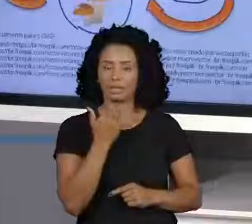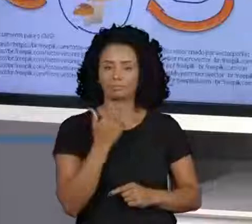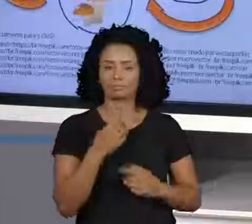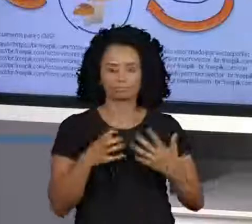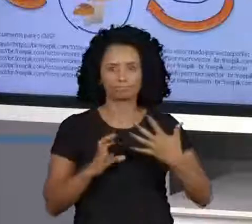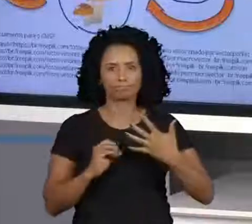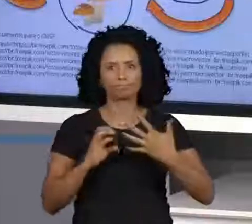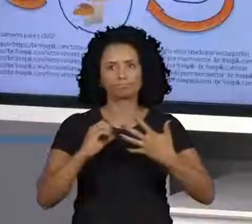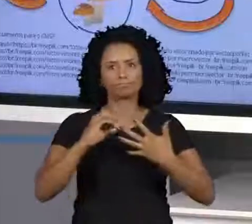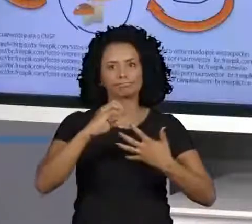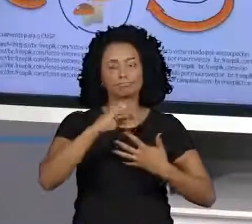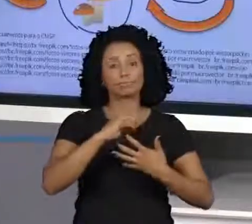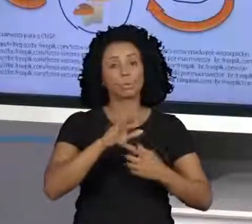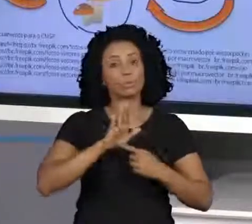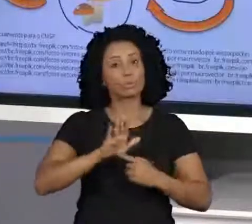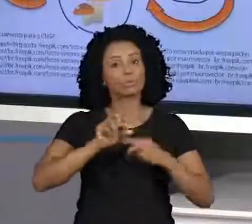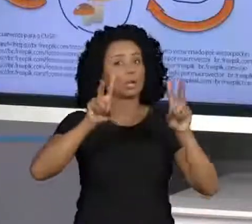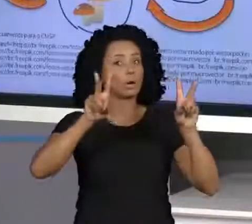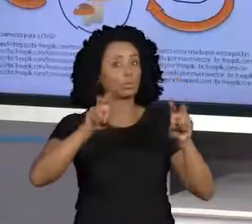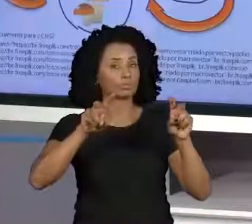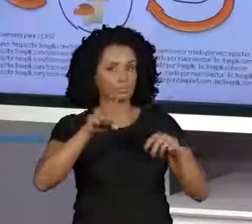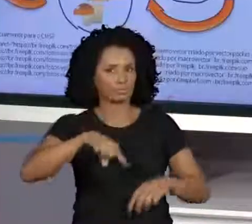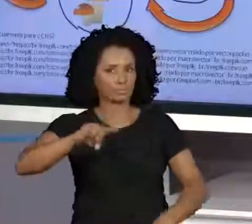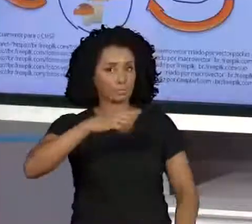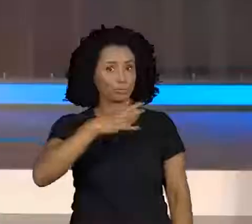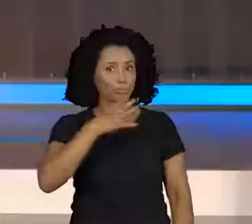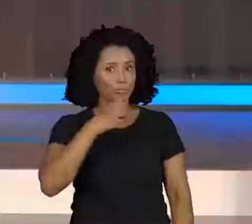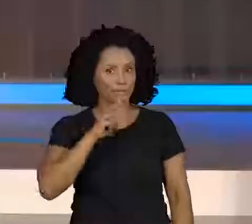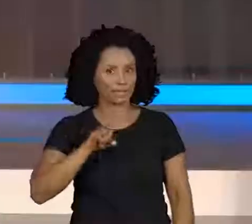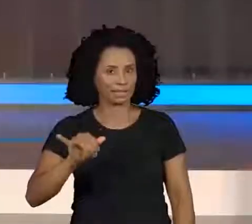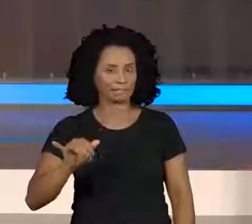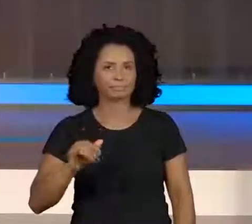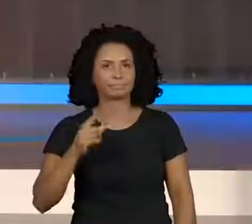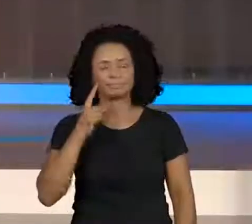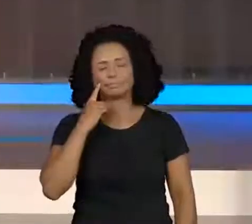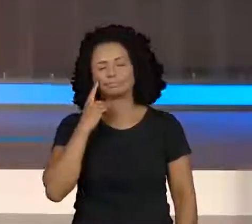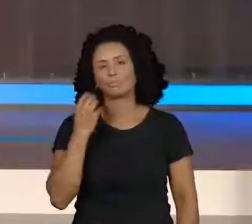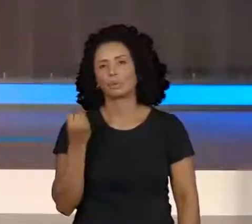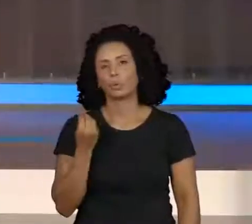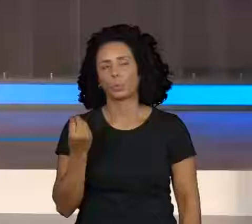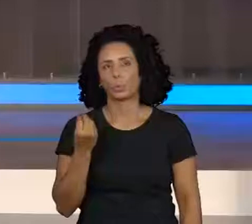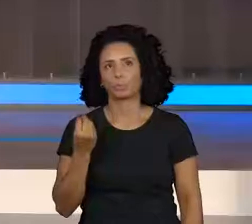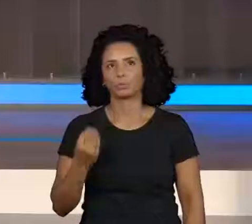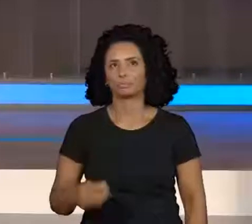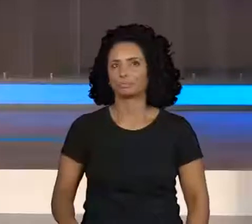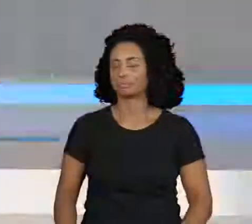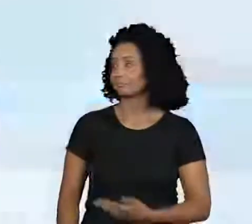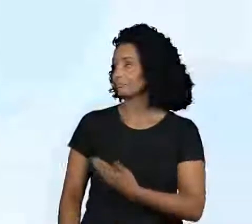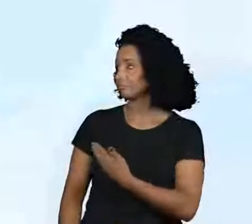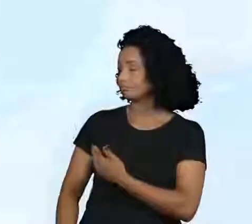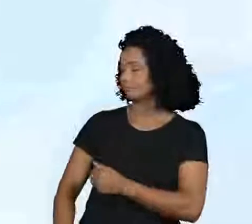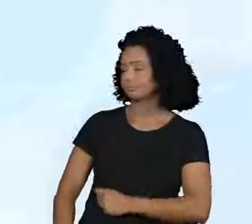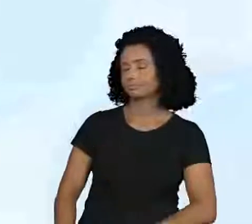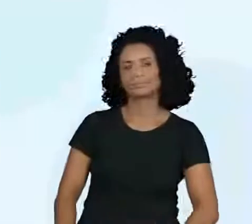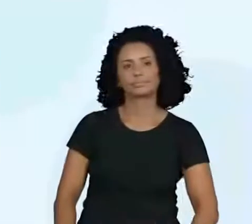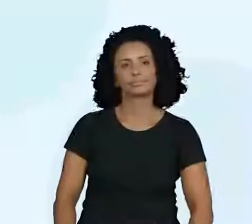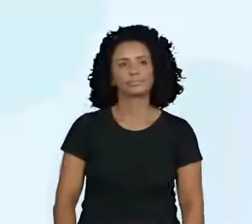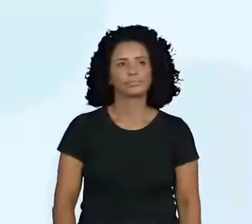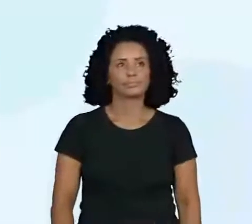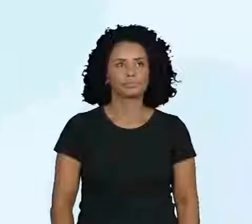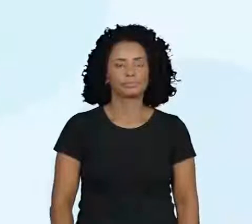que a gente vai ler e também tem no material de vocês aí de Sociedade e Natureza de Ciências. Olha